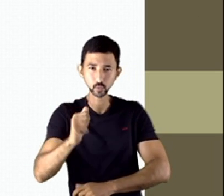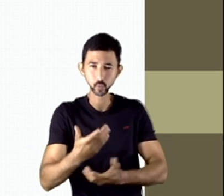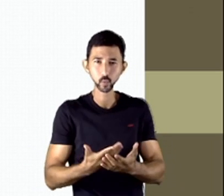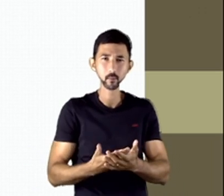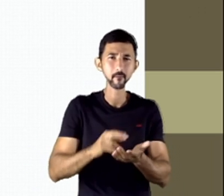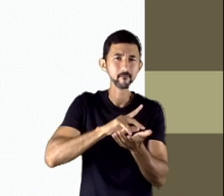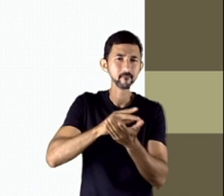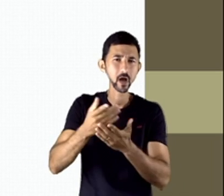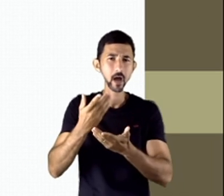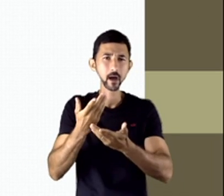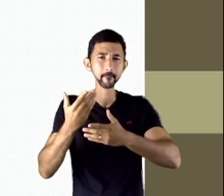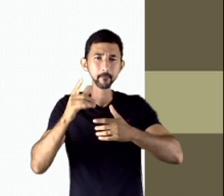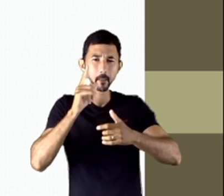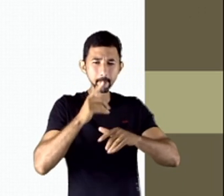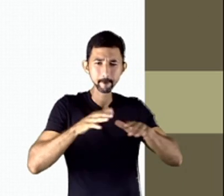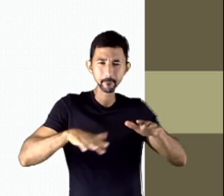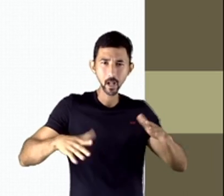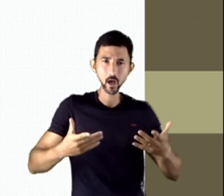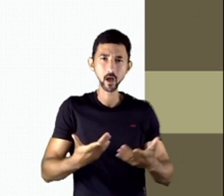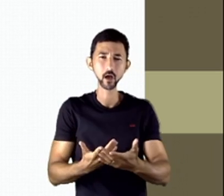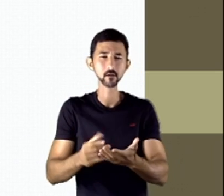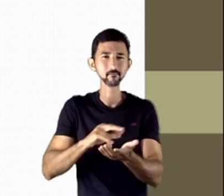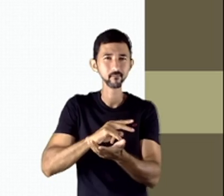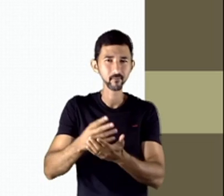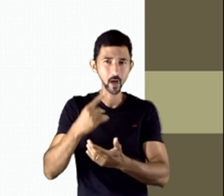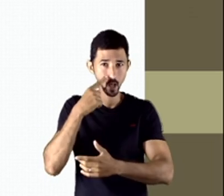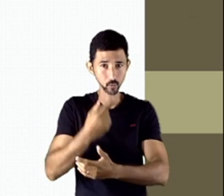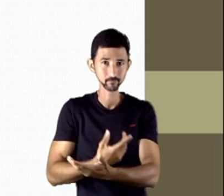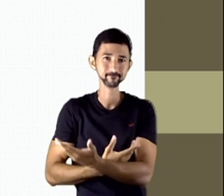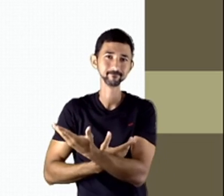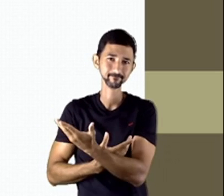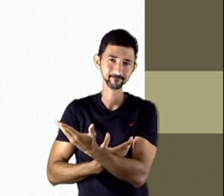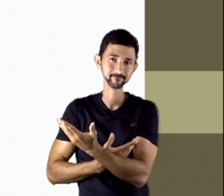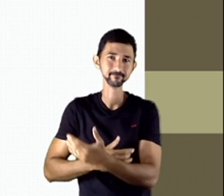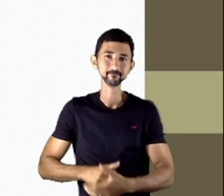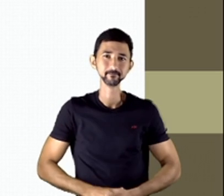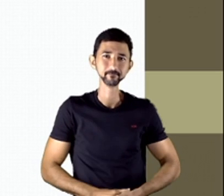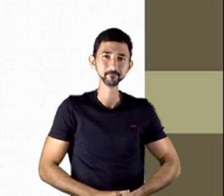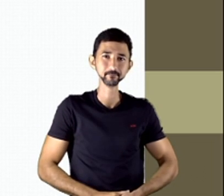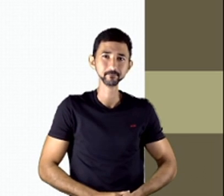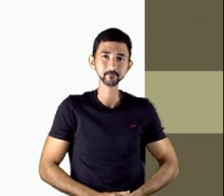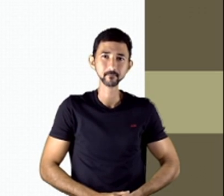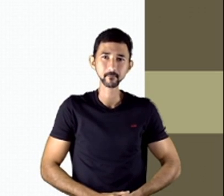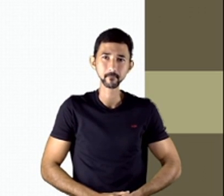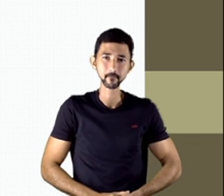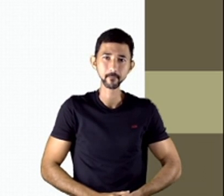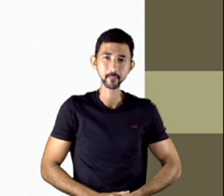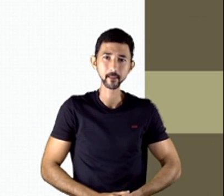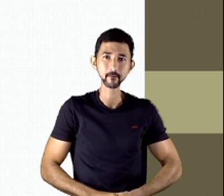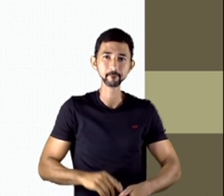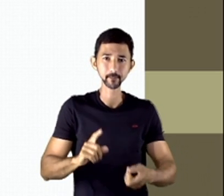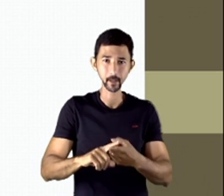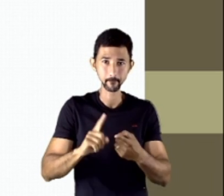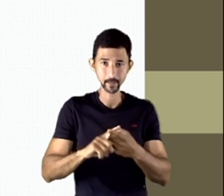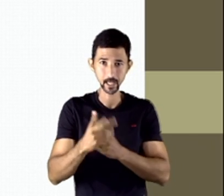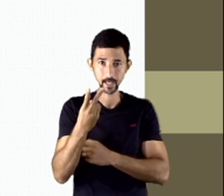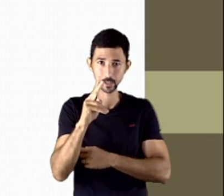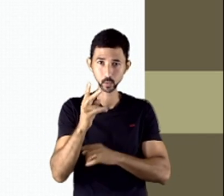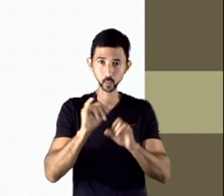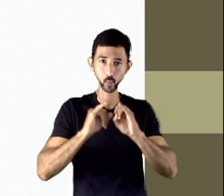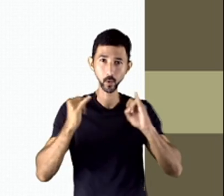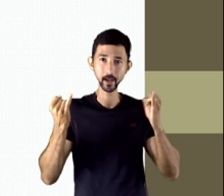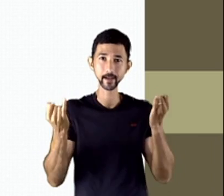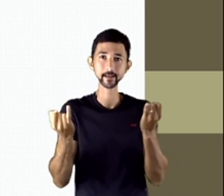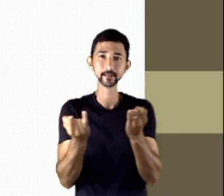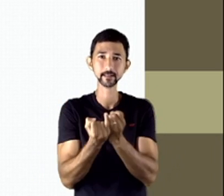da Saudade, Praia do Farol. Então a Ilha de Cotijuba, assim como a de Caratateua,